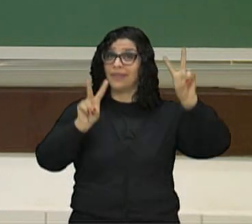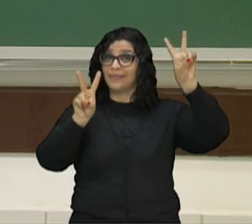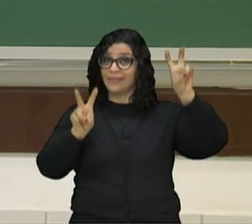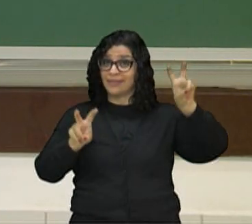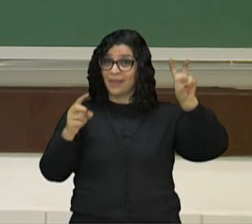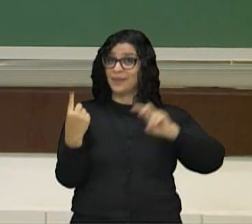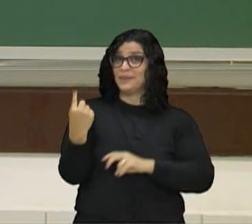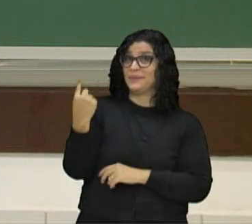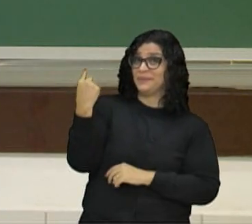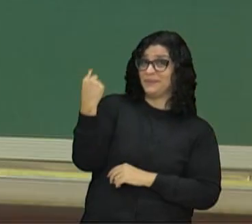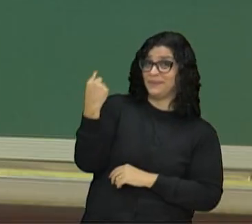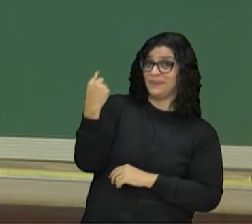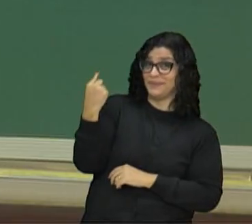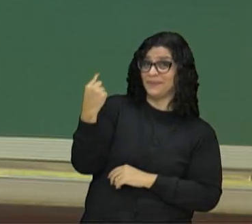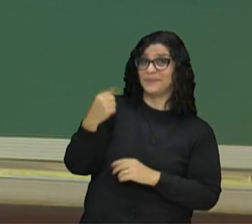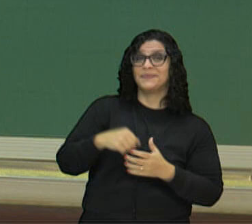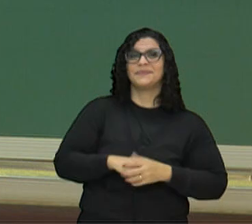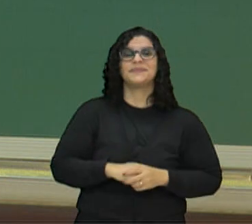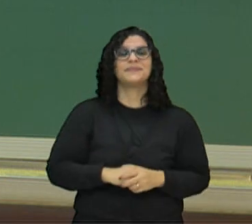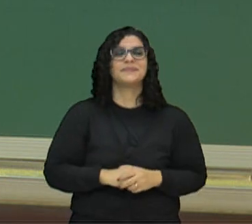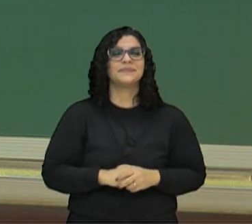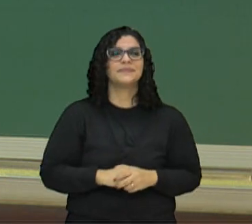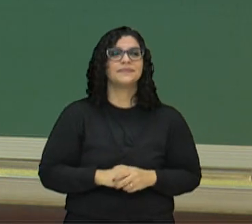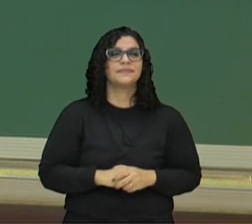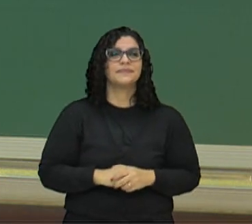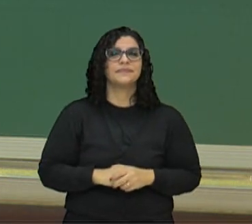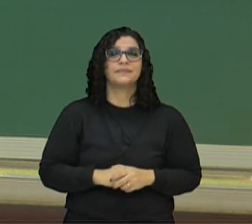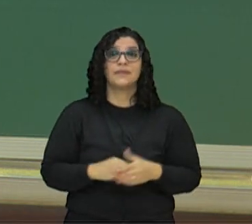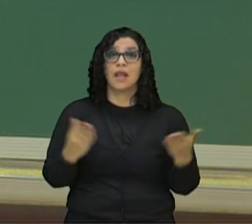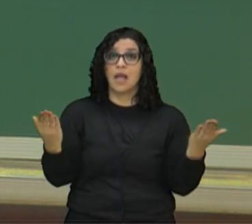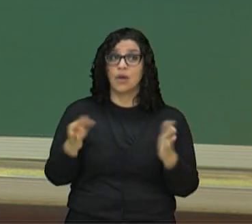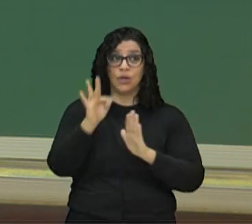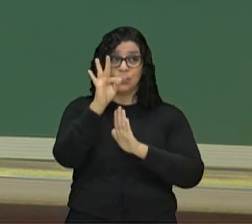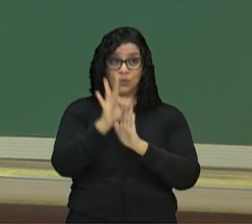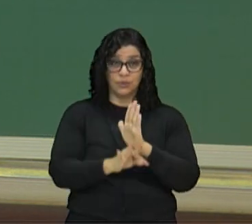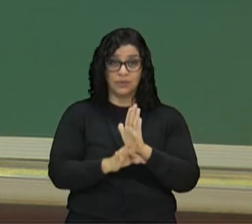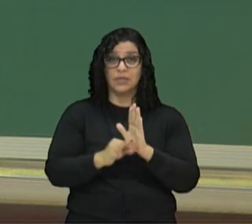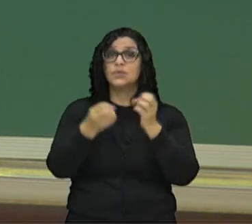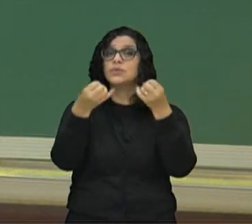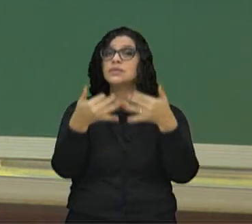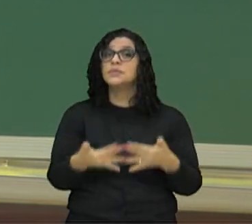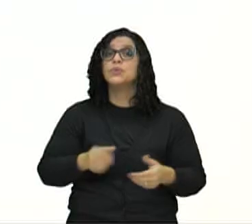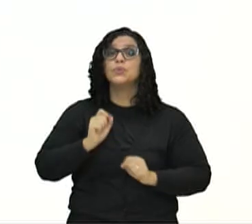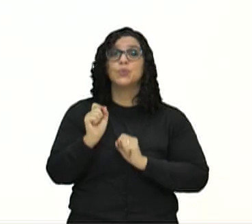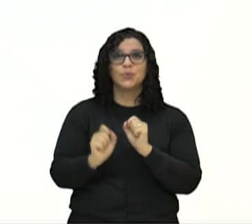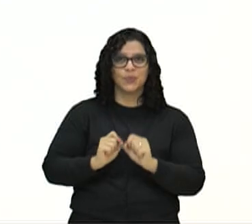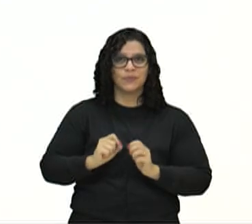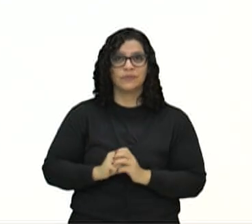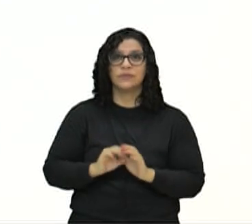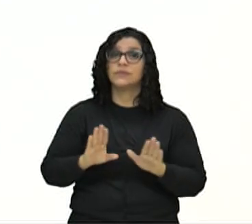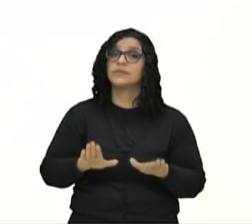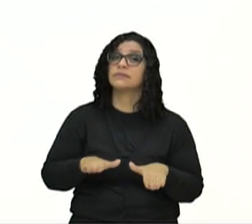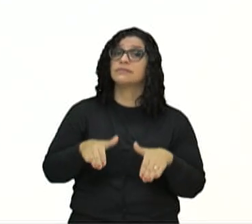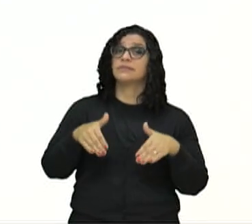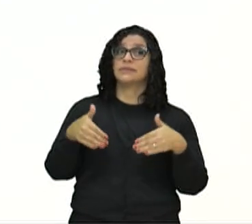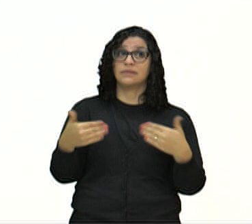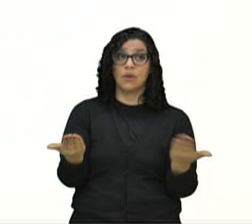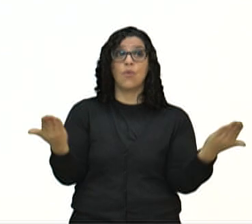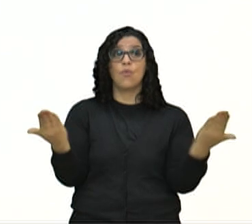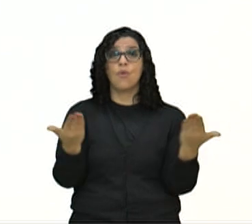E nós temos mais um fragmento. No texto relata: contudo,